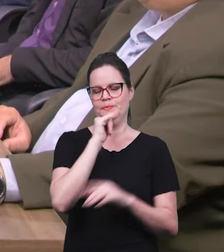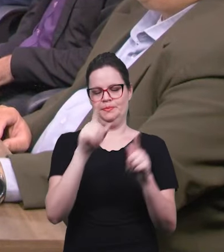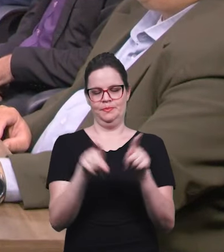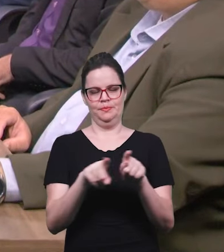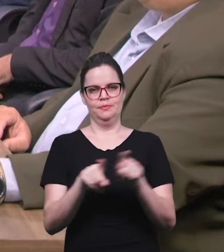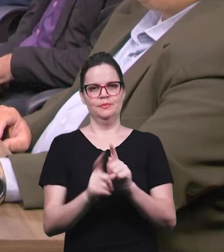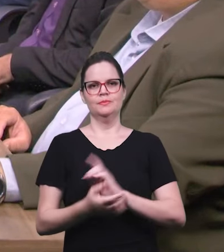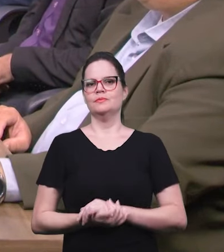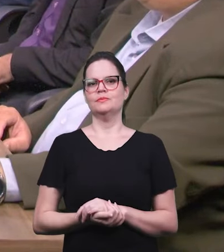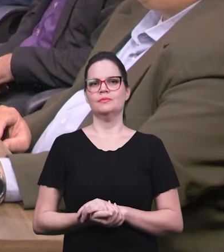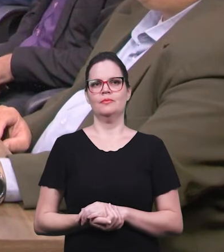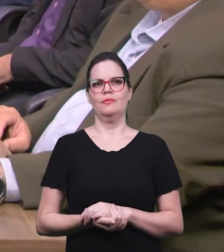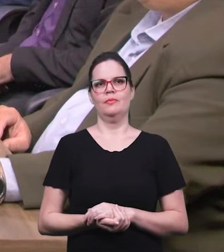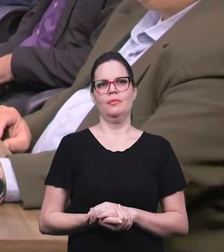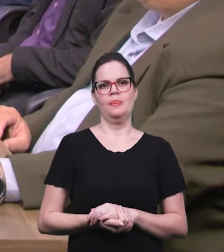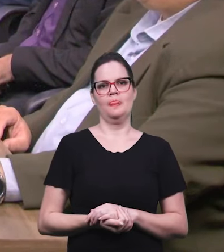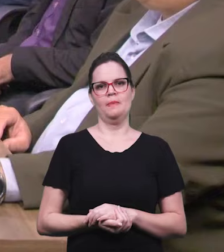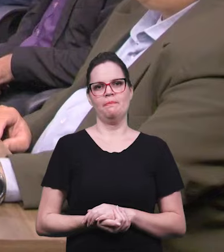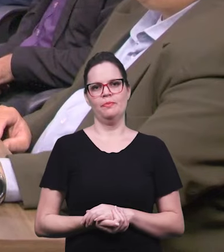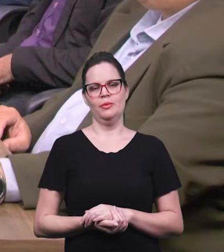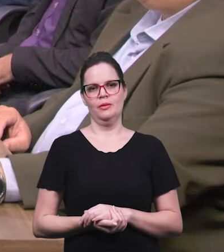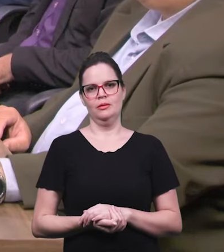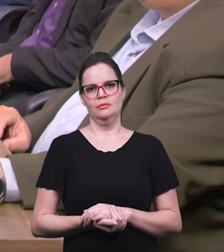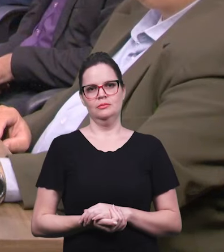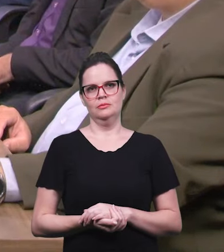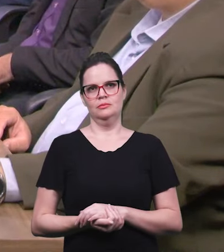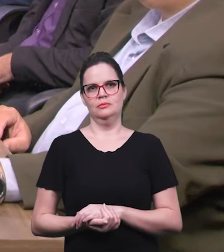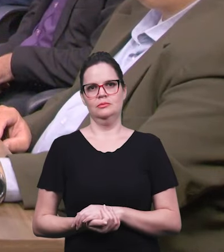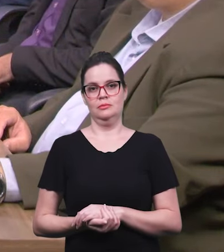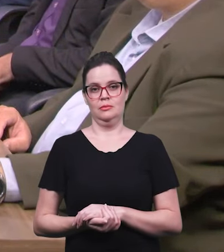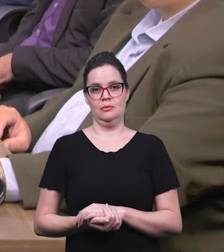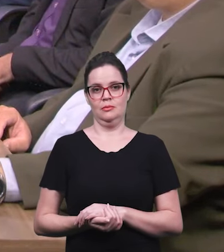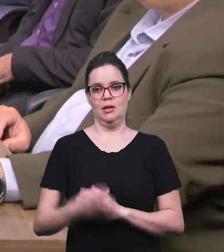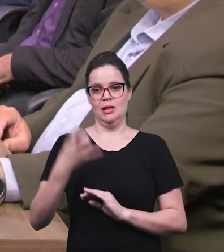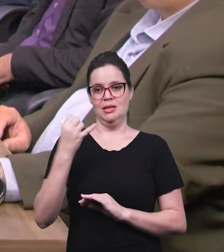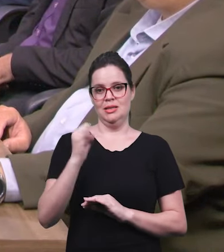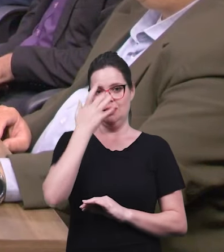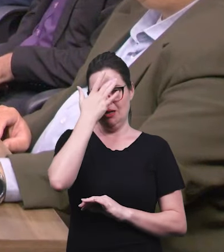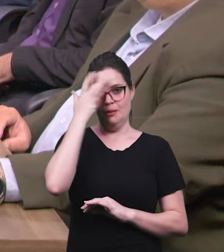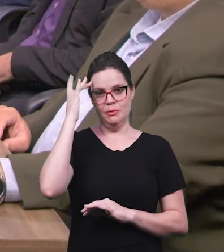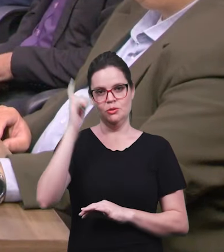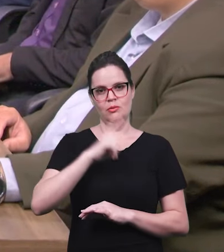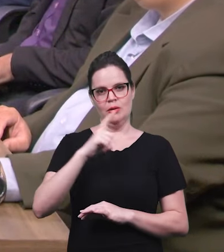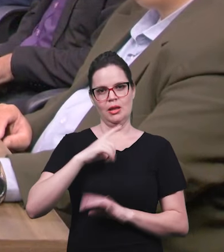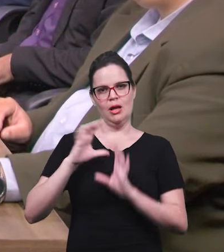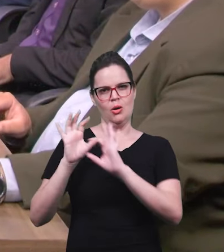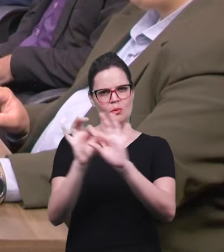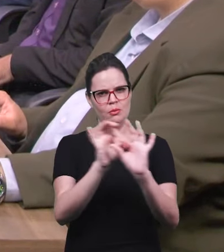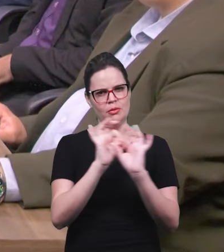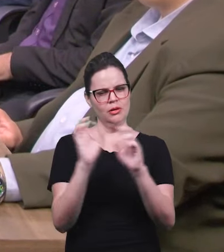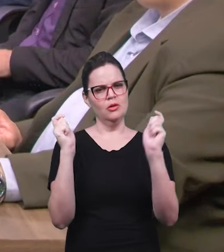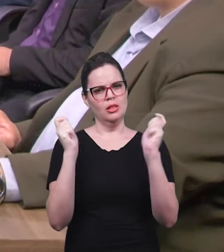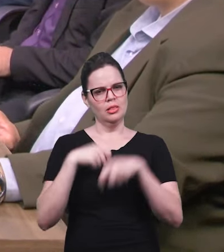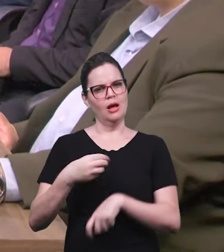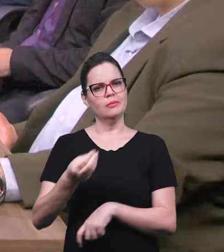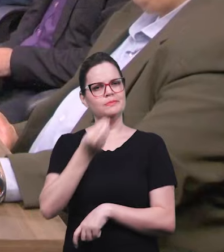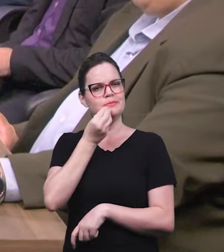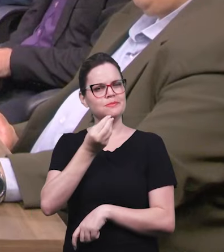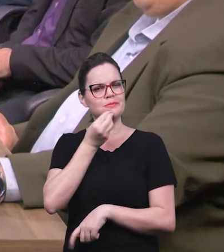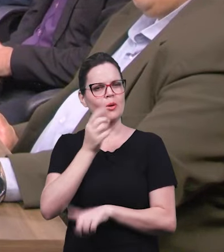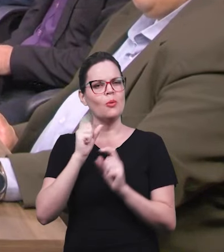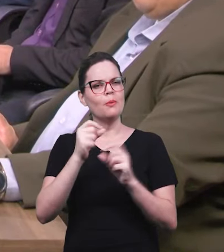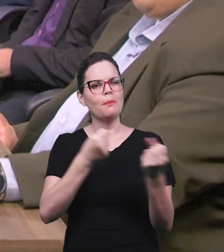Então, quer dizer, o homem, no Espírito, ele pode usufruir desse poder de Deus, se beneficiar.